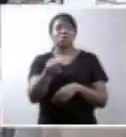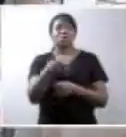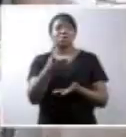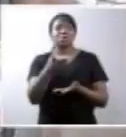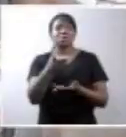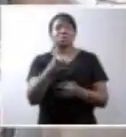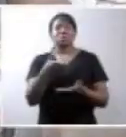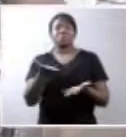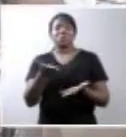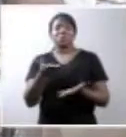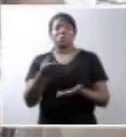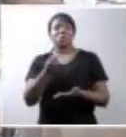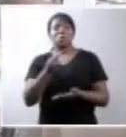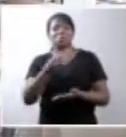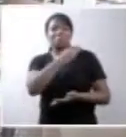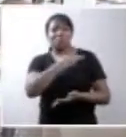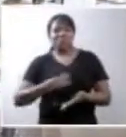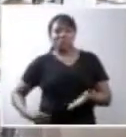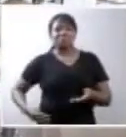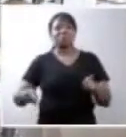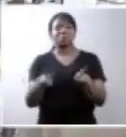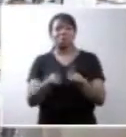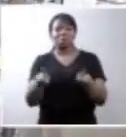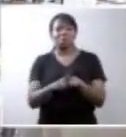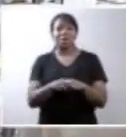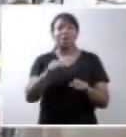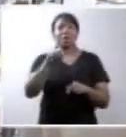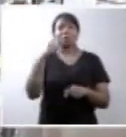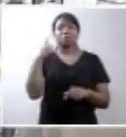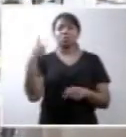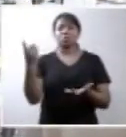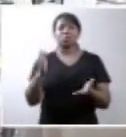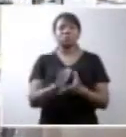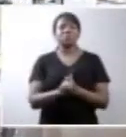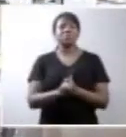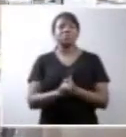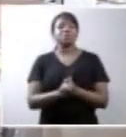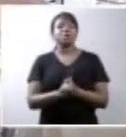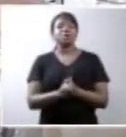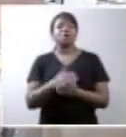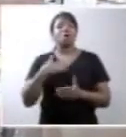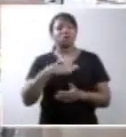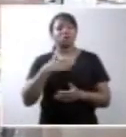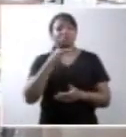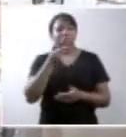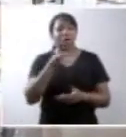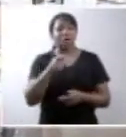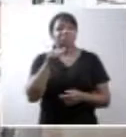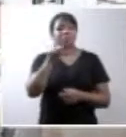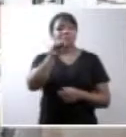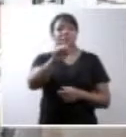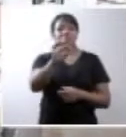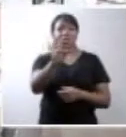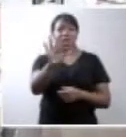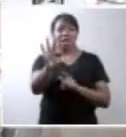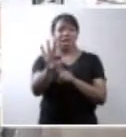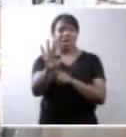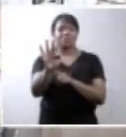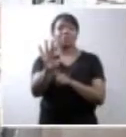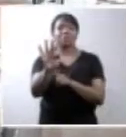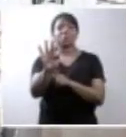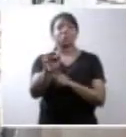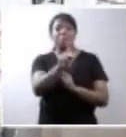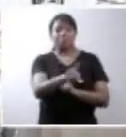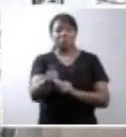Marco Aurélio, muito objetivamente, em primeiro lugar, em meu nome pessoal, em nome da CNTS, doutor José Caetano Rodrigues, e